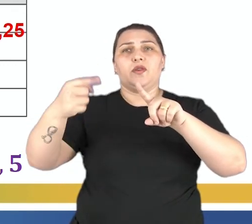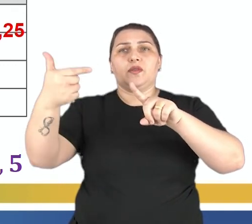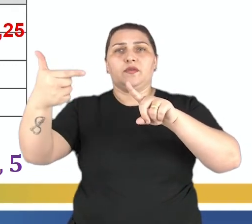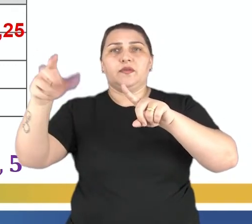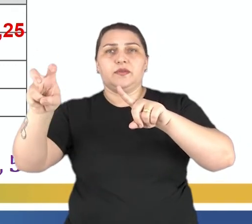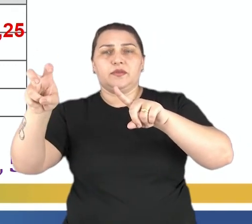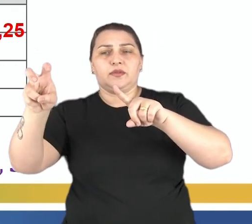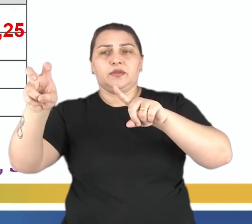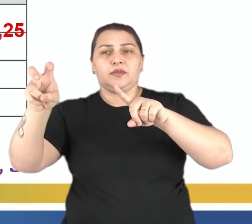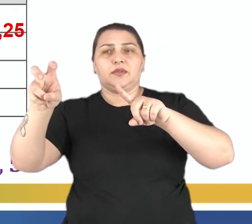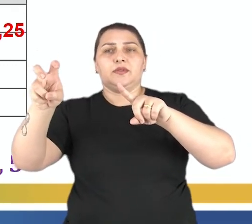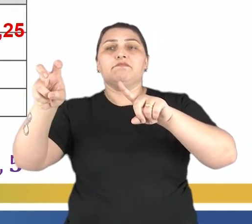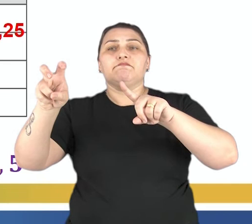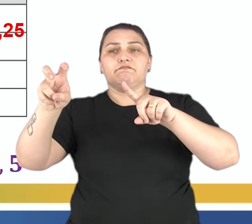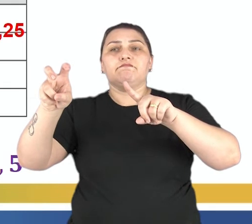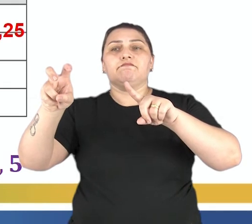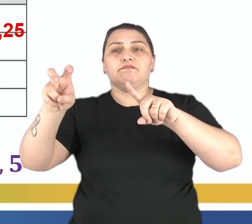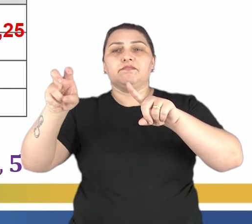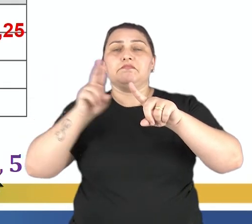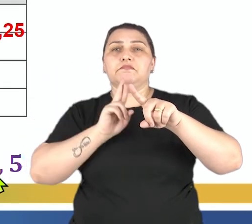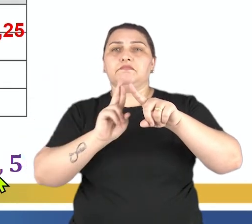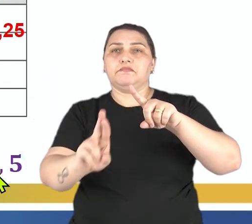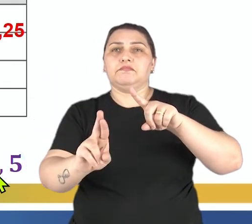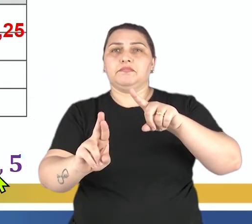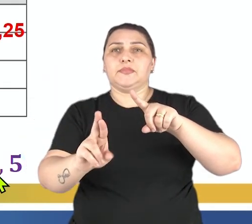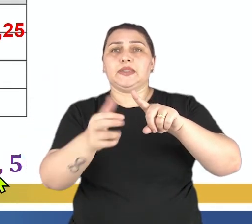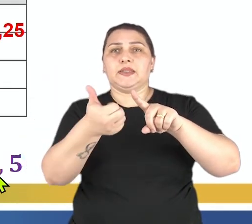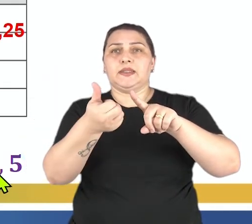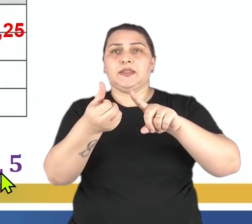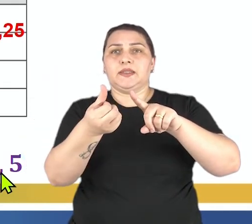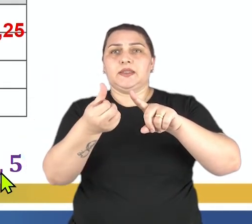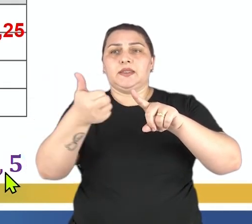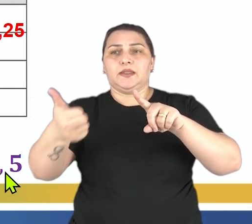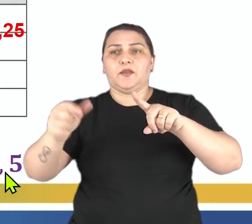1,25. Chegaremos ao resultado